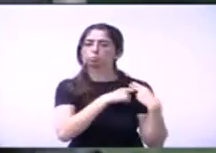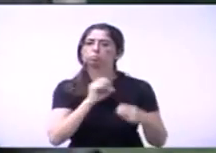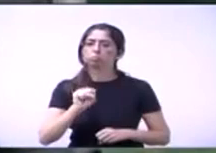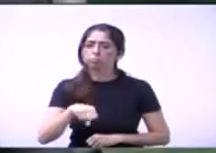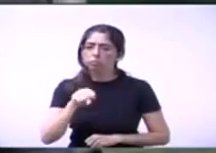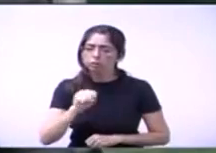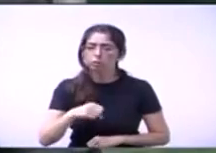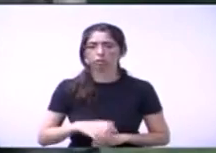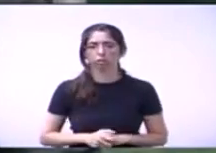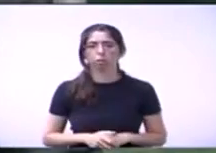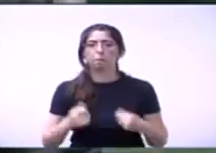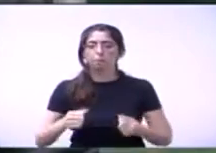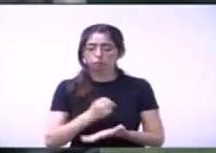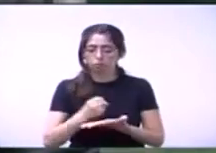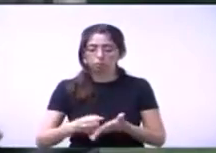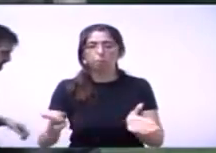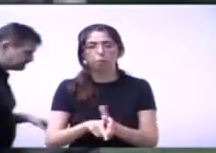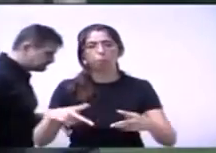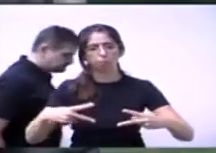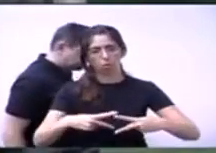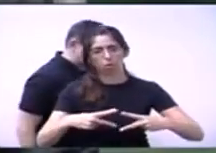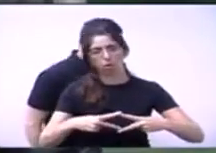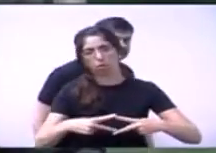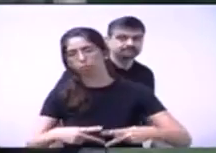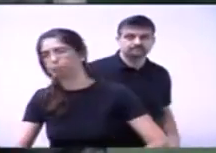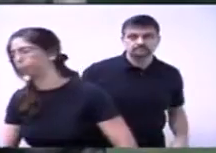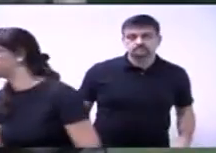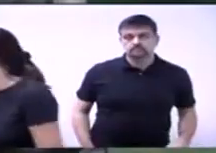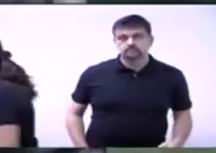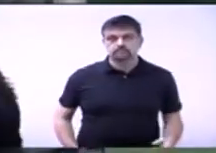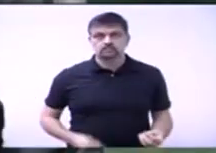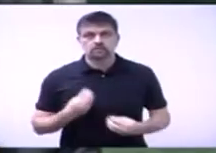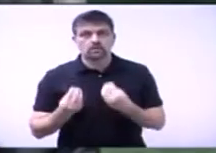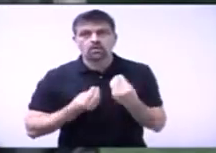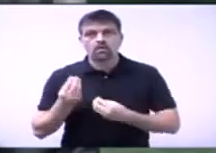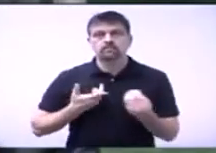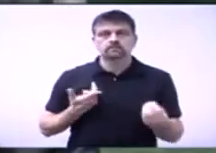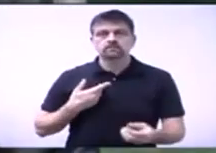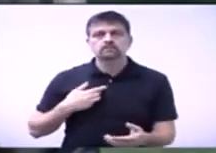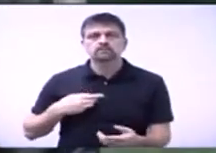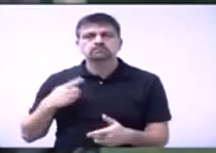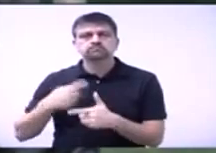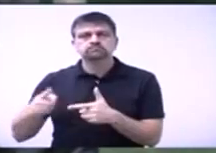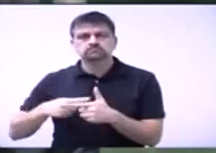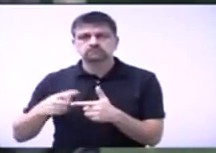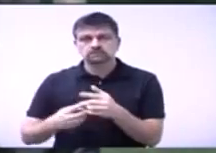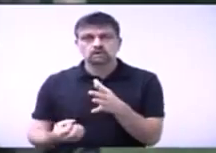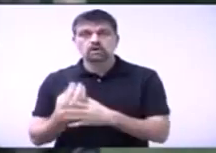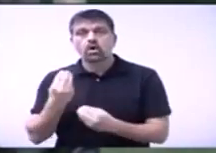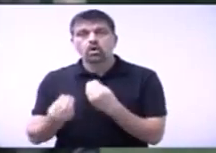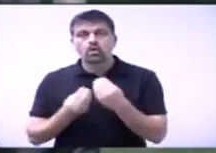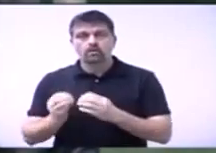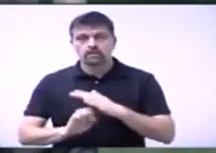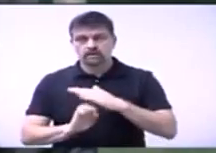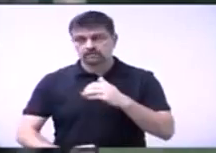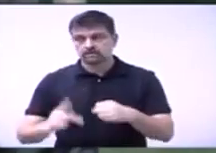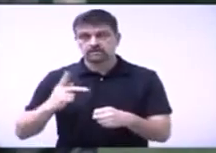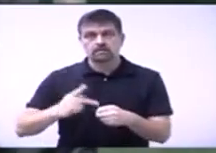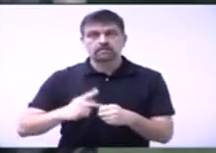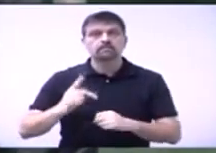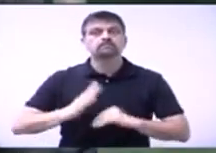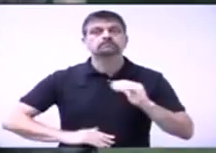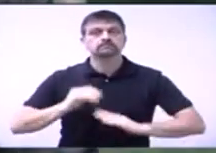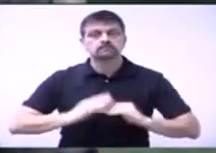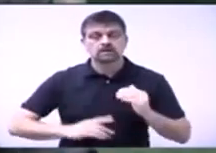de trabalhadores e trabalhadoras de outras regiões. Então, como não causar esse impacto? O que a Petrobras poderia fazer?